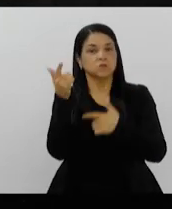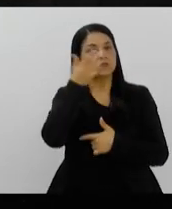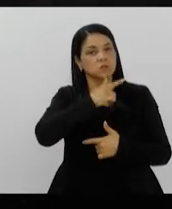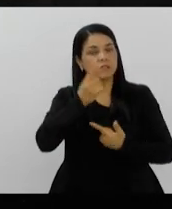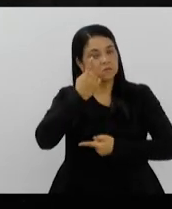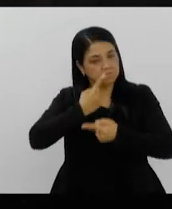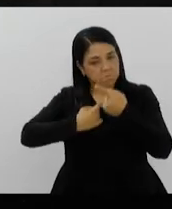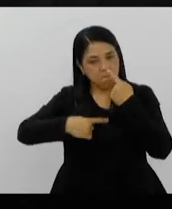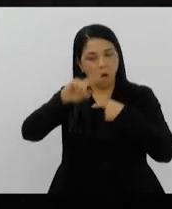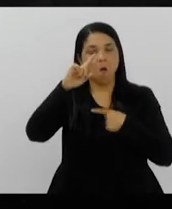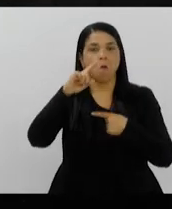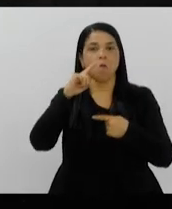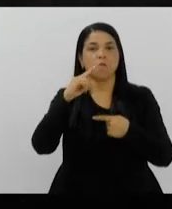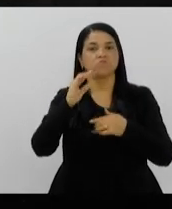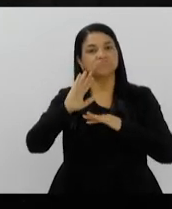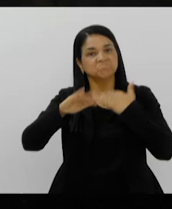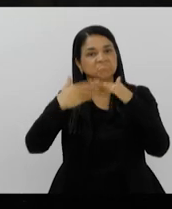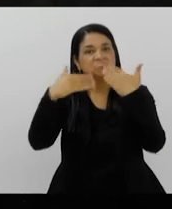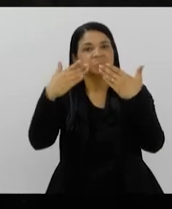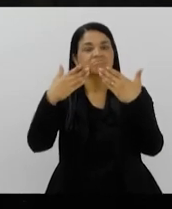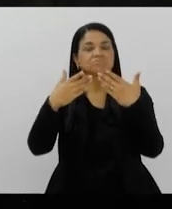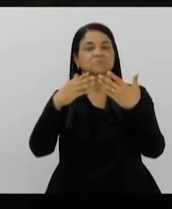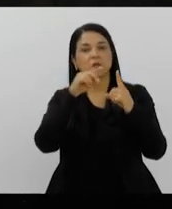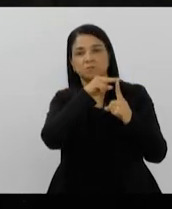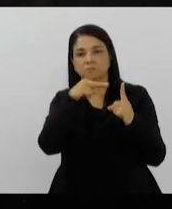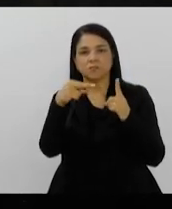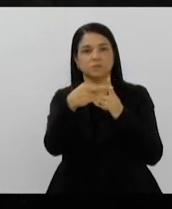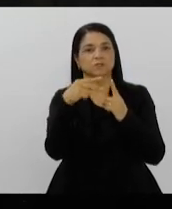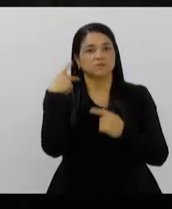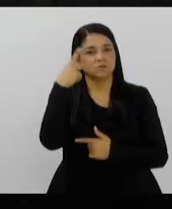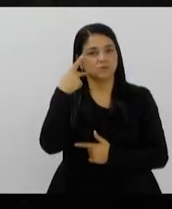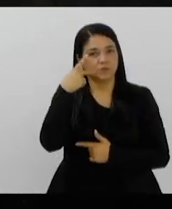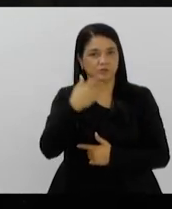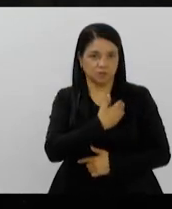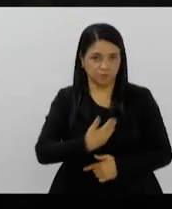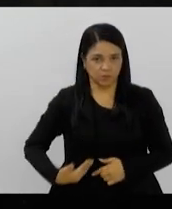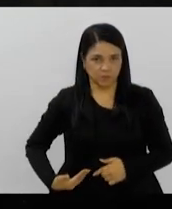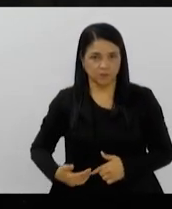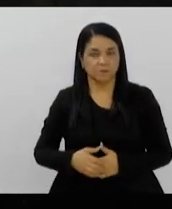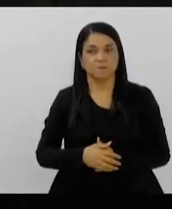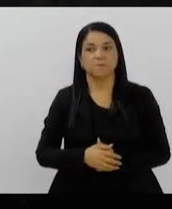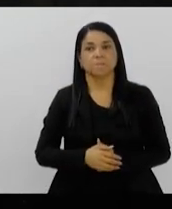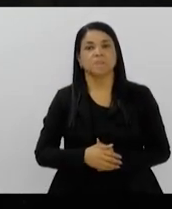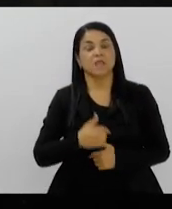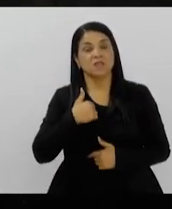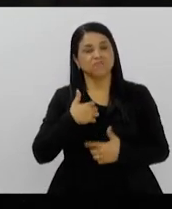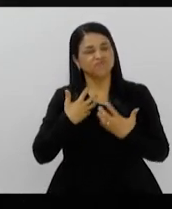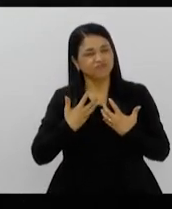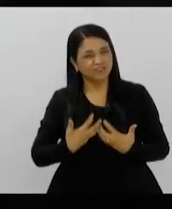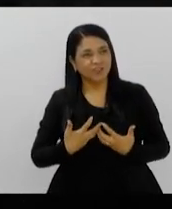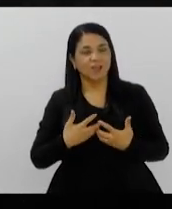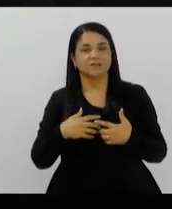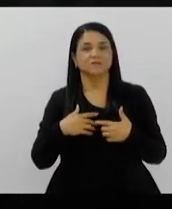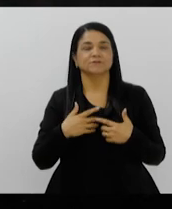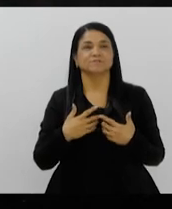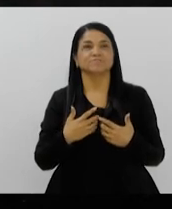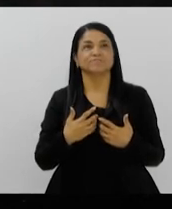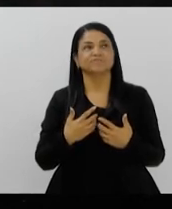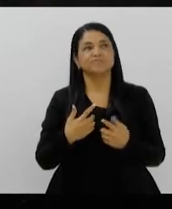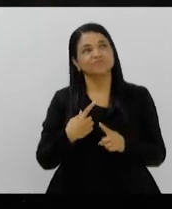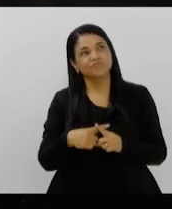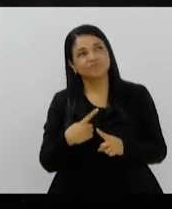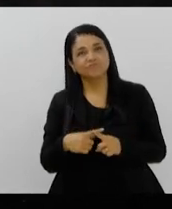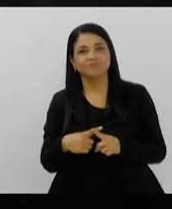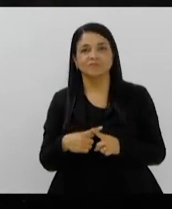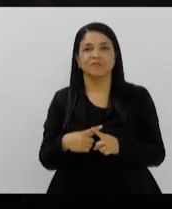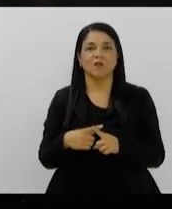consegue realmente evoluir em alguma perspectiva de política pública. Eu fico chateado por conta da gente